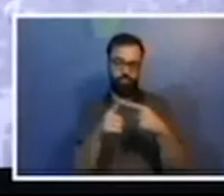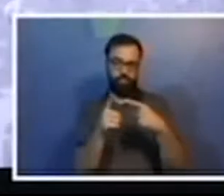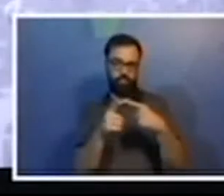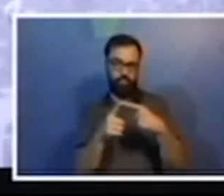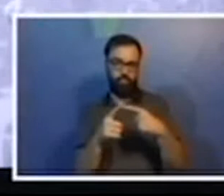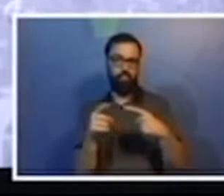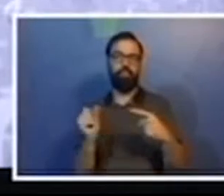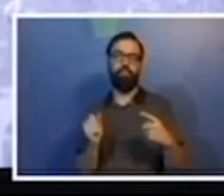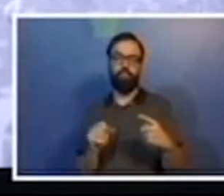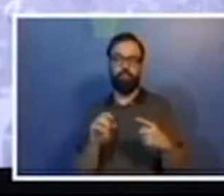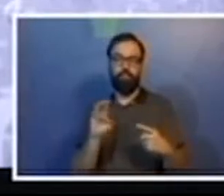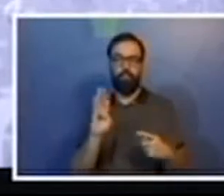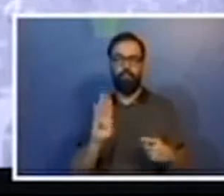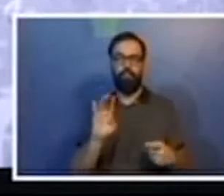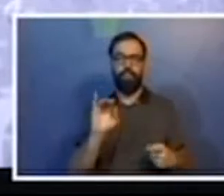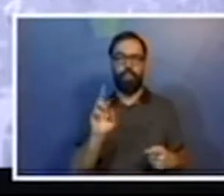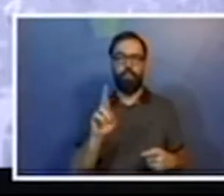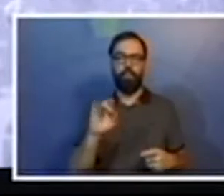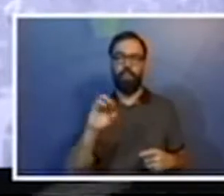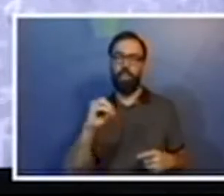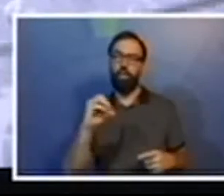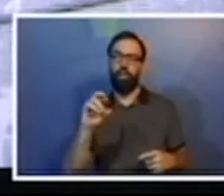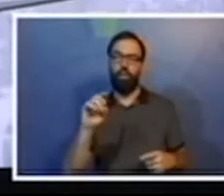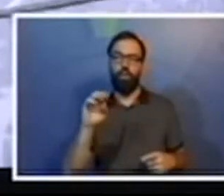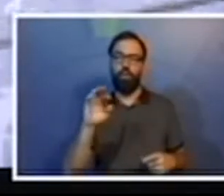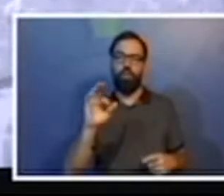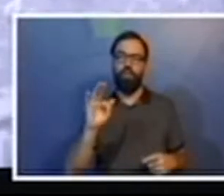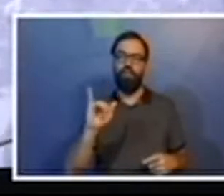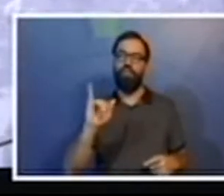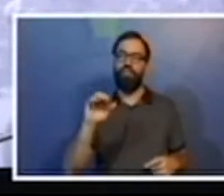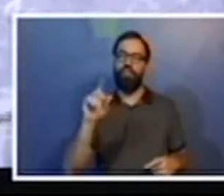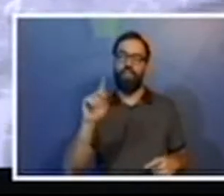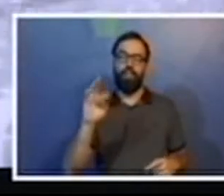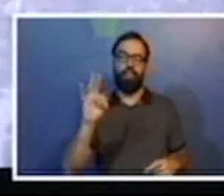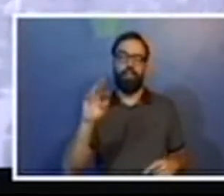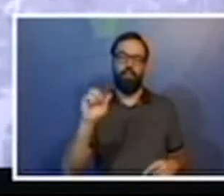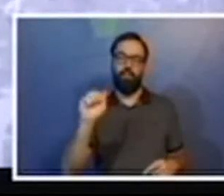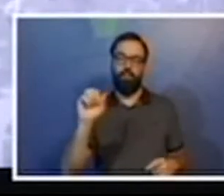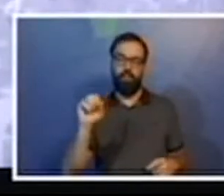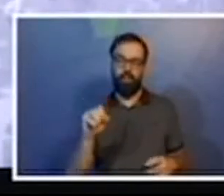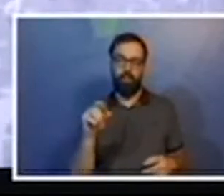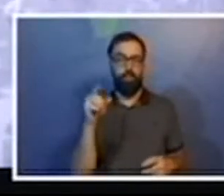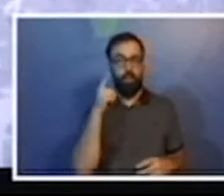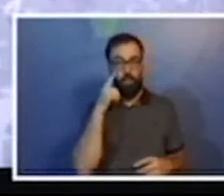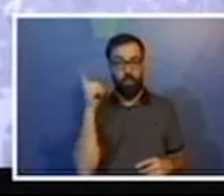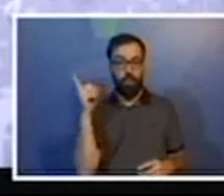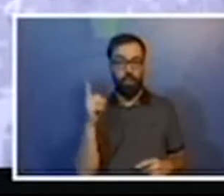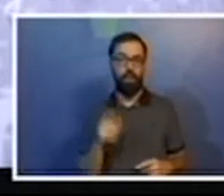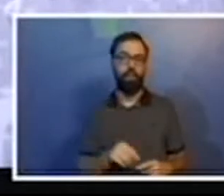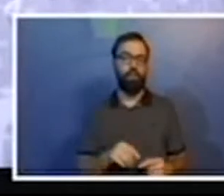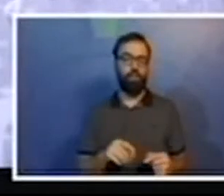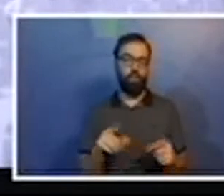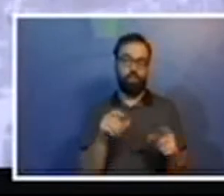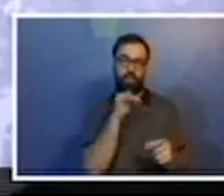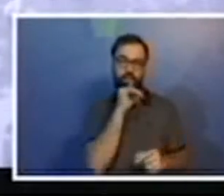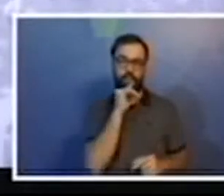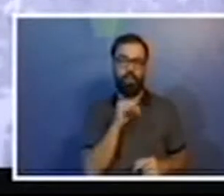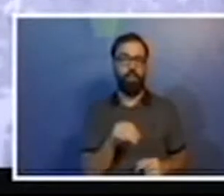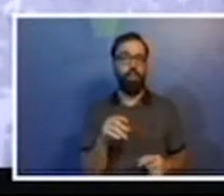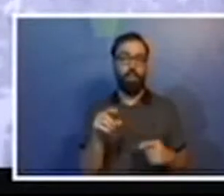anteriormente que evoluíram a partir das algas verdes a temos aqui dois exemplos os musgos e as hepáticas